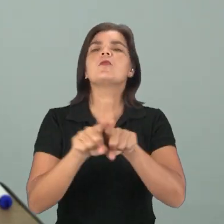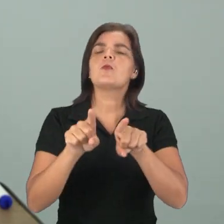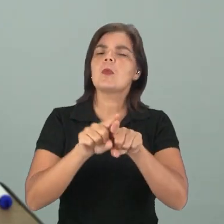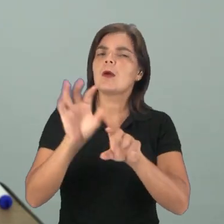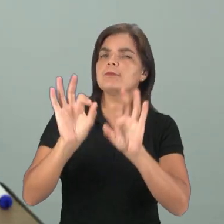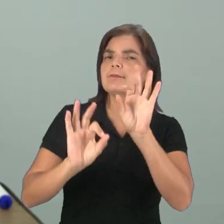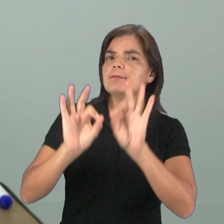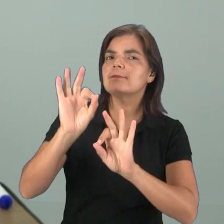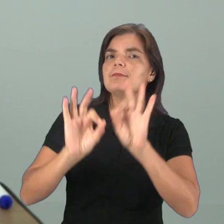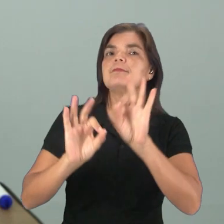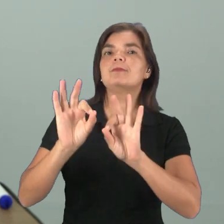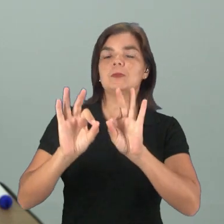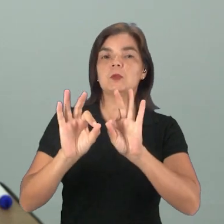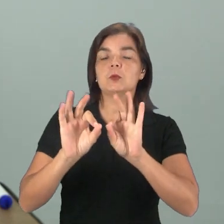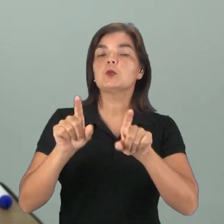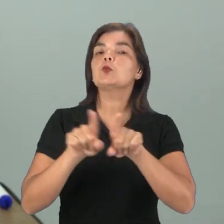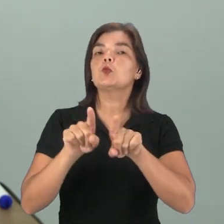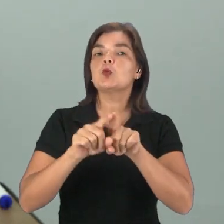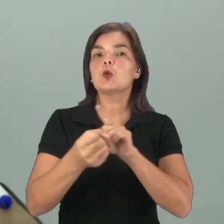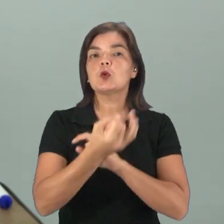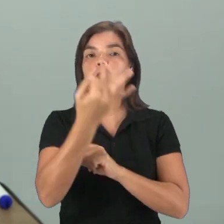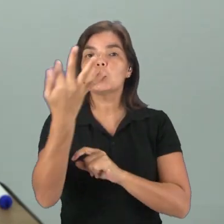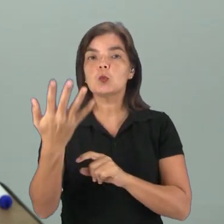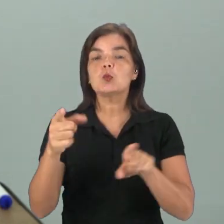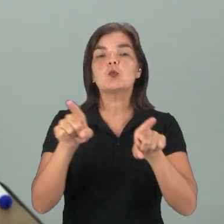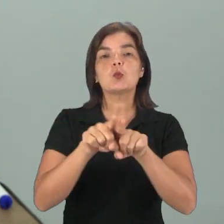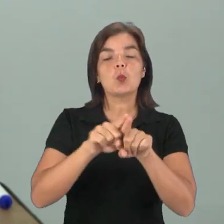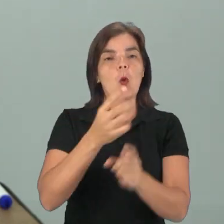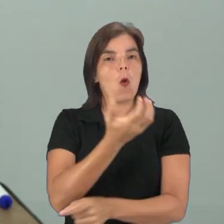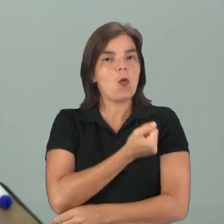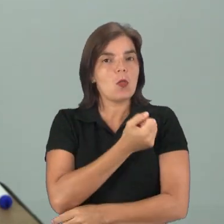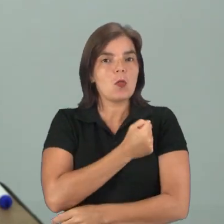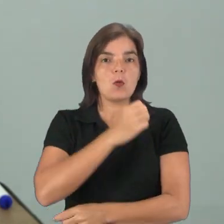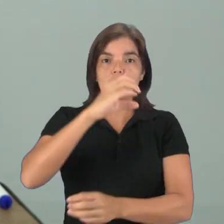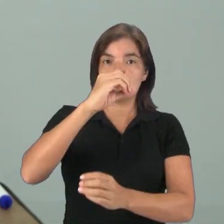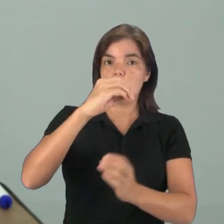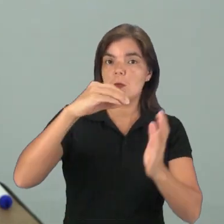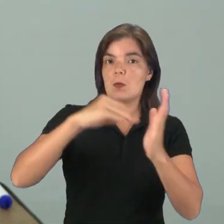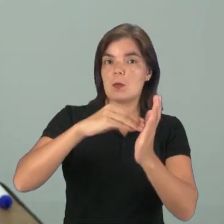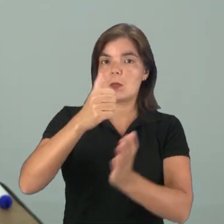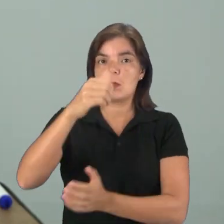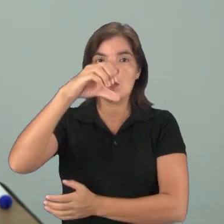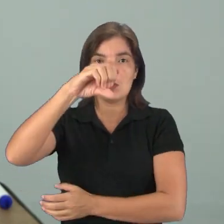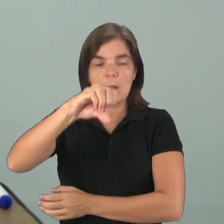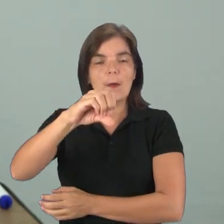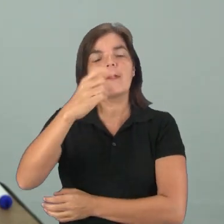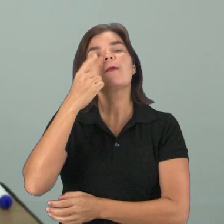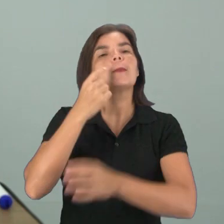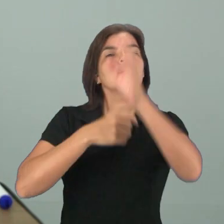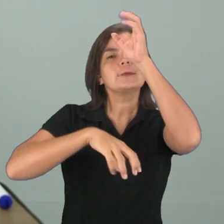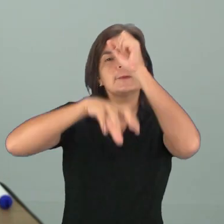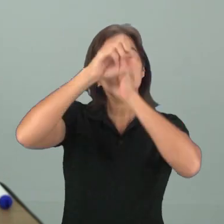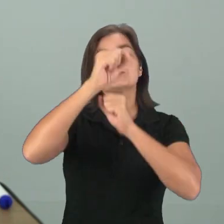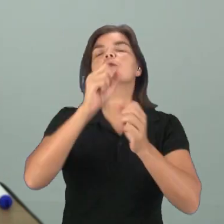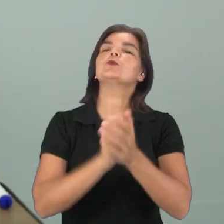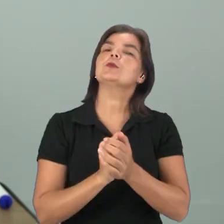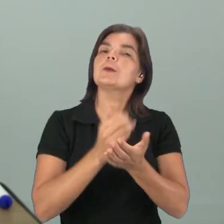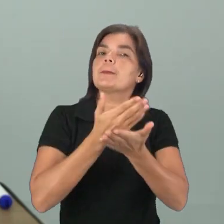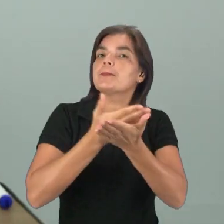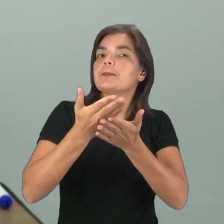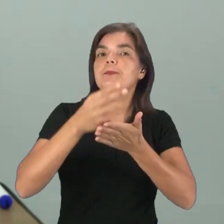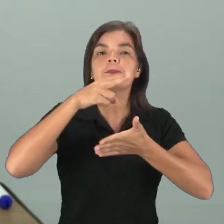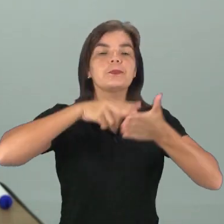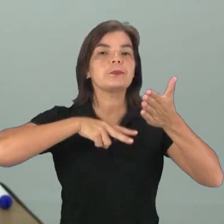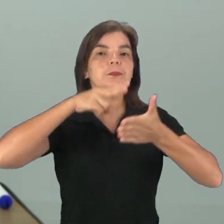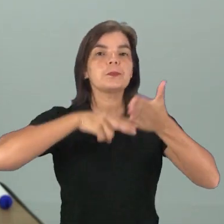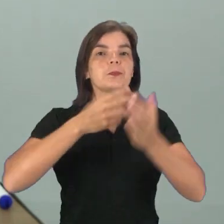foi organizado os algarismos de 0 a 9. Então, hoje nós vamos começar a fazer leitura